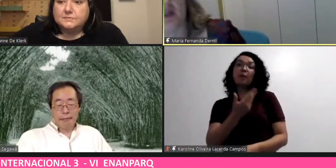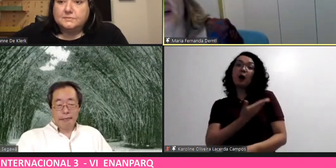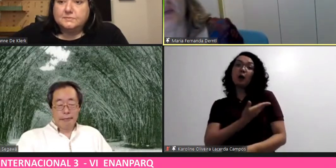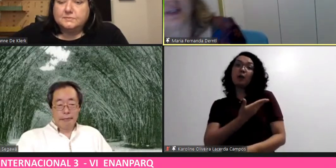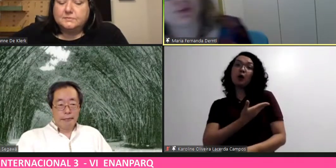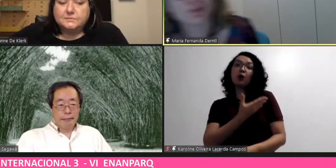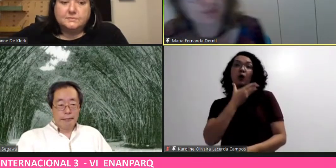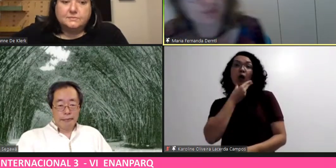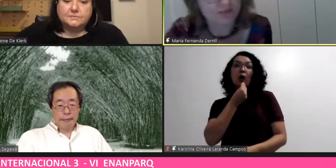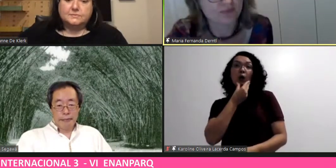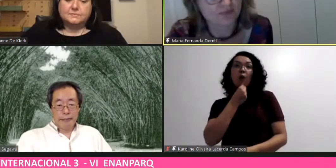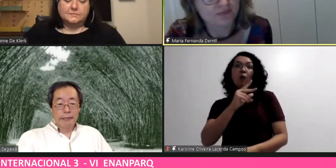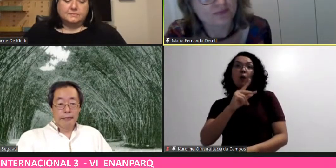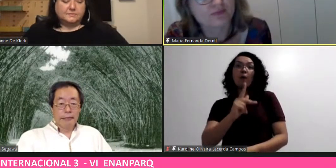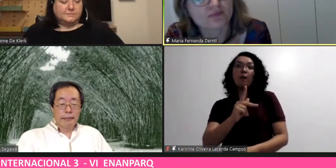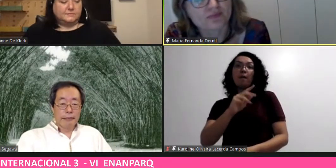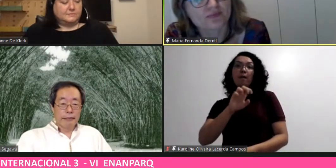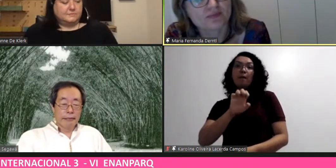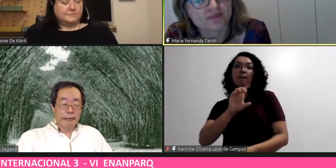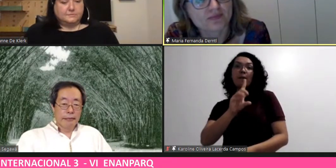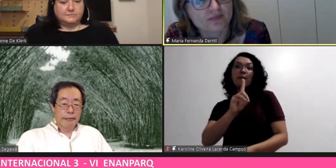o encerramento.